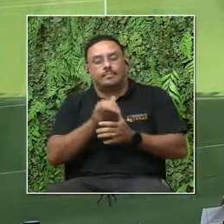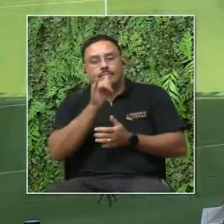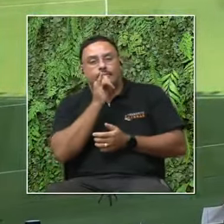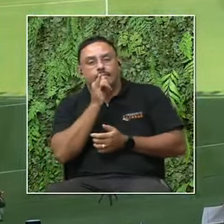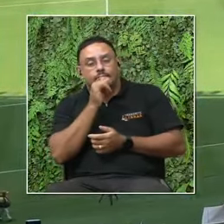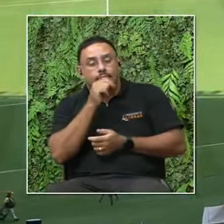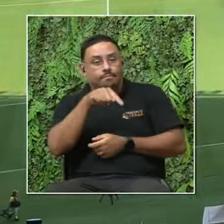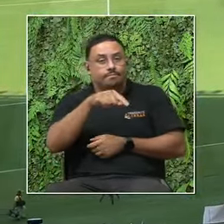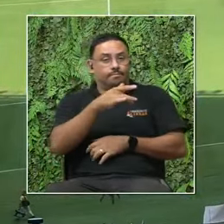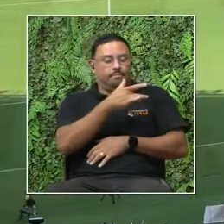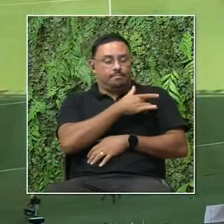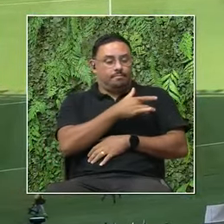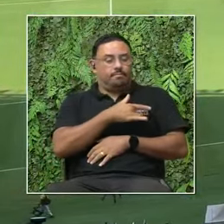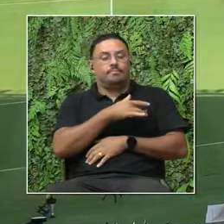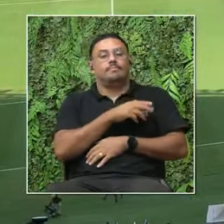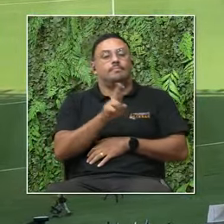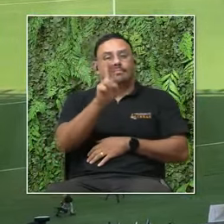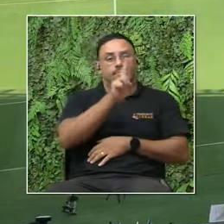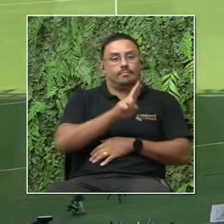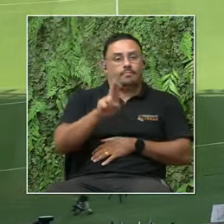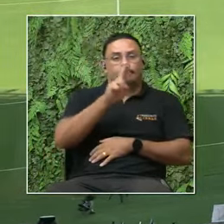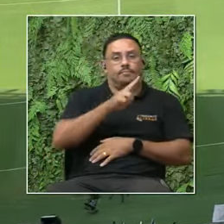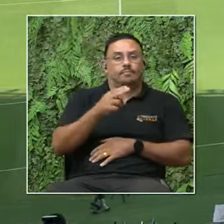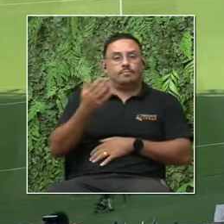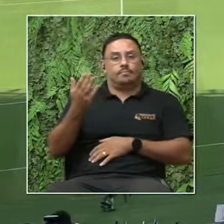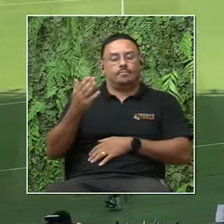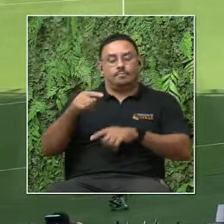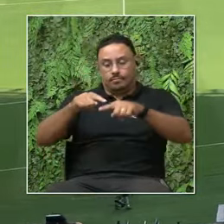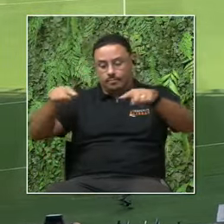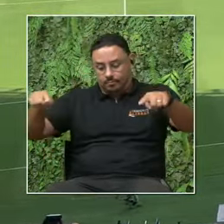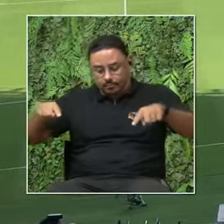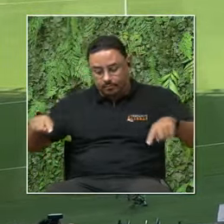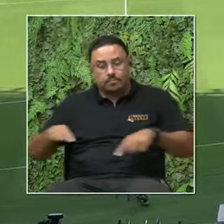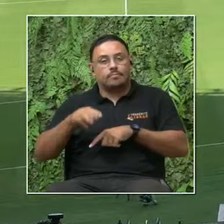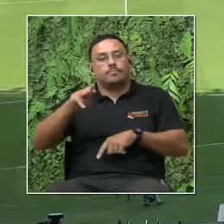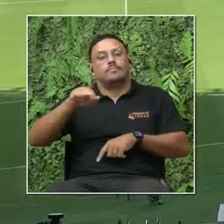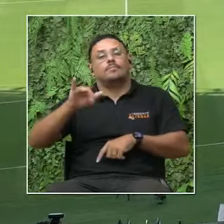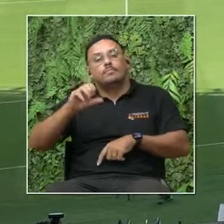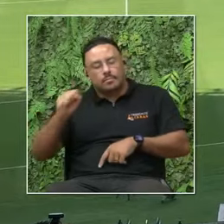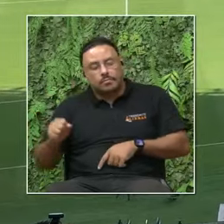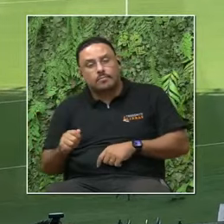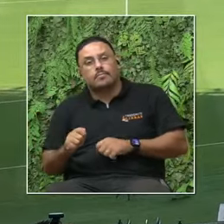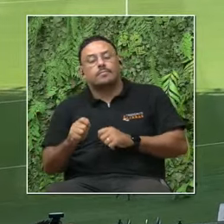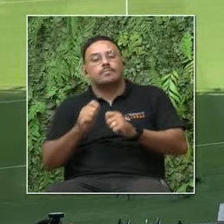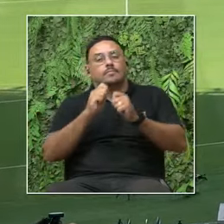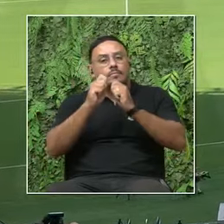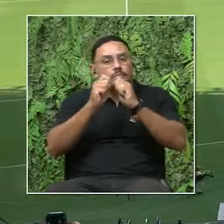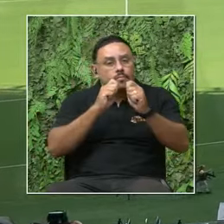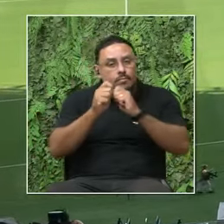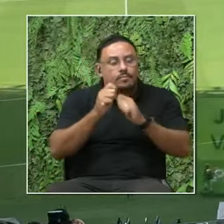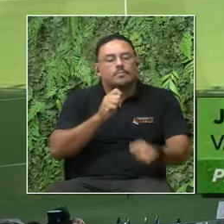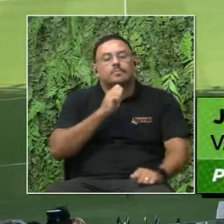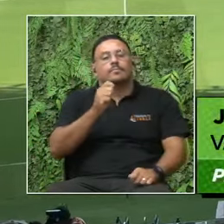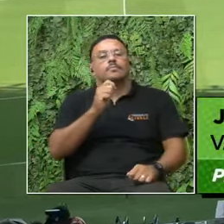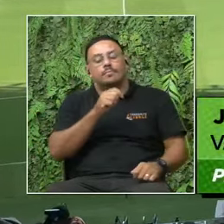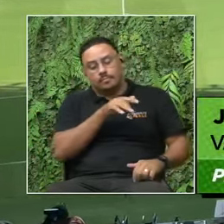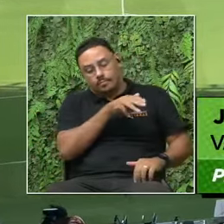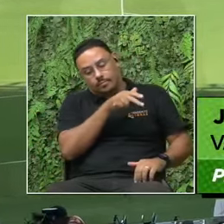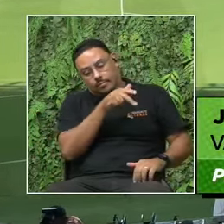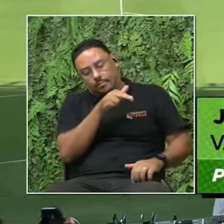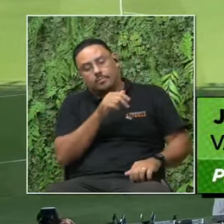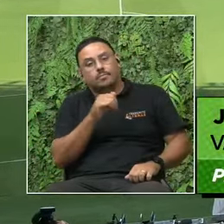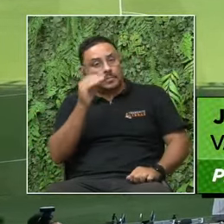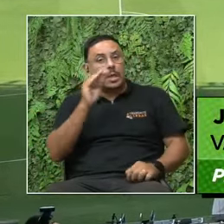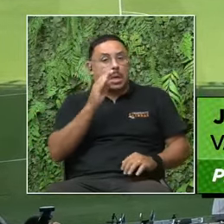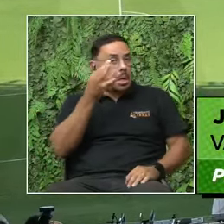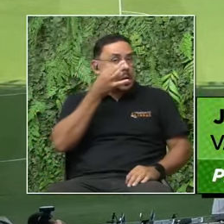o Cruzeiro vai usar a zona mista antiga que os repórteres de rádio deverão descer aos presta